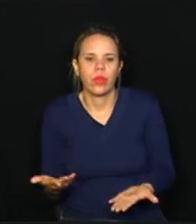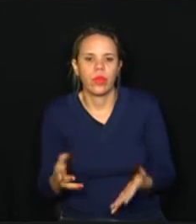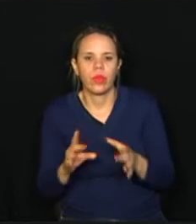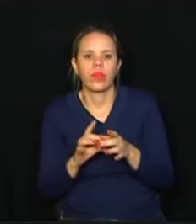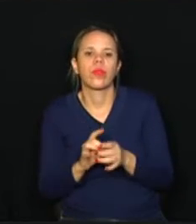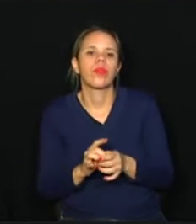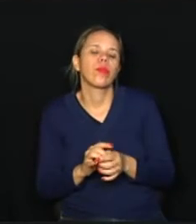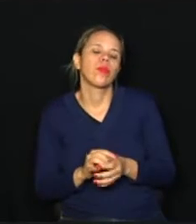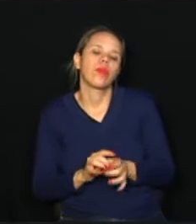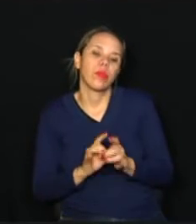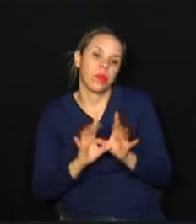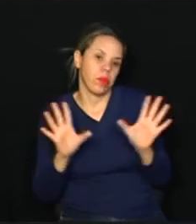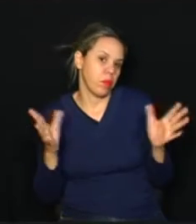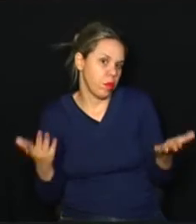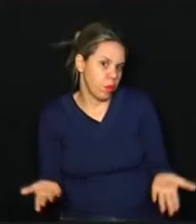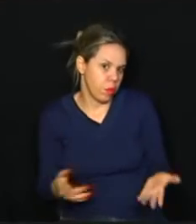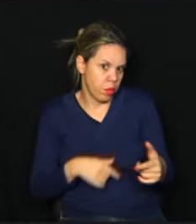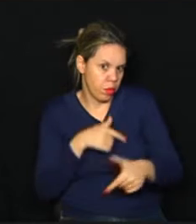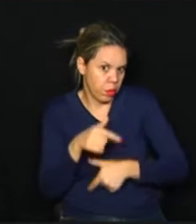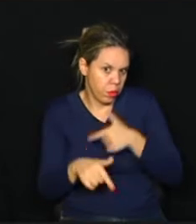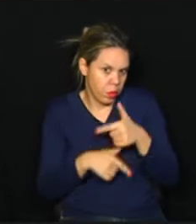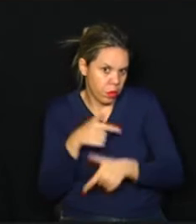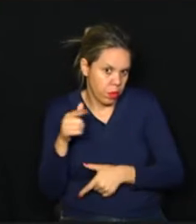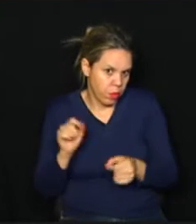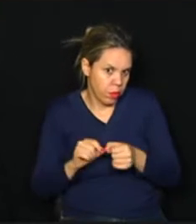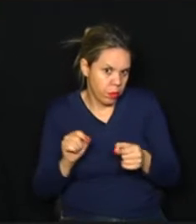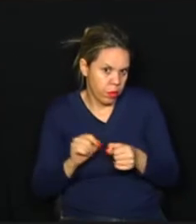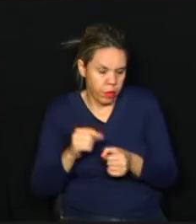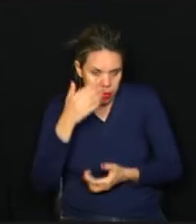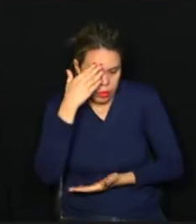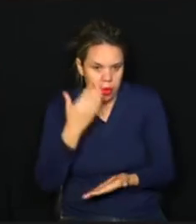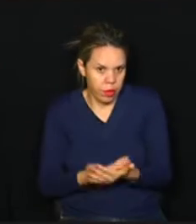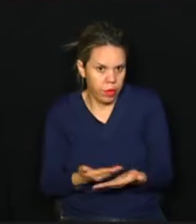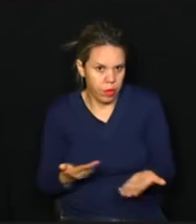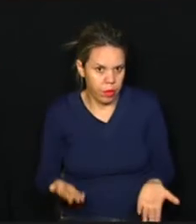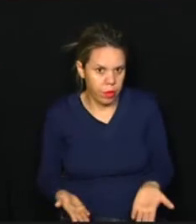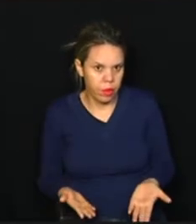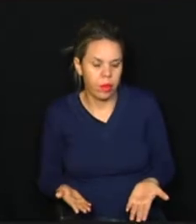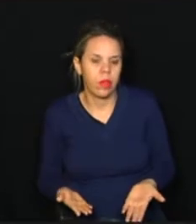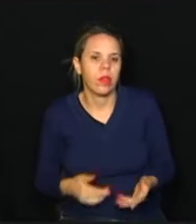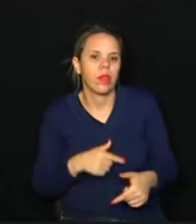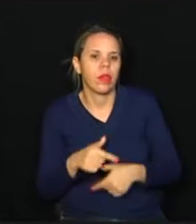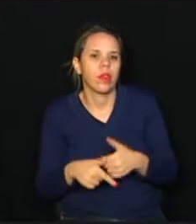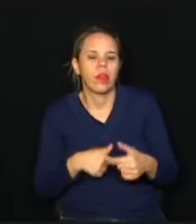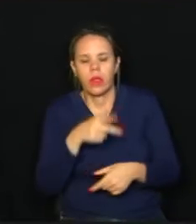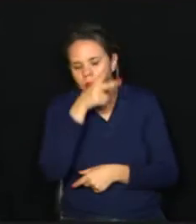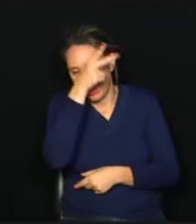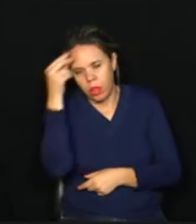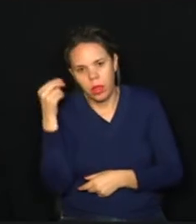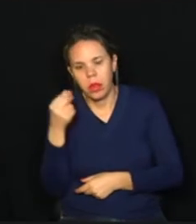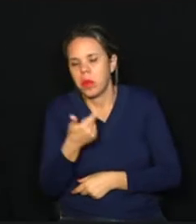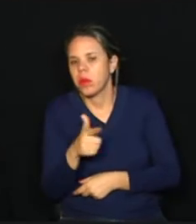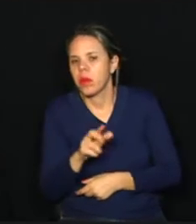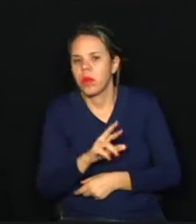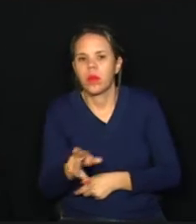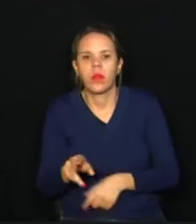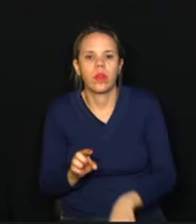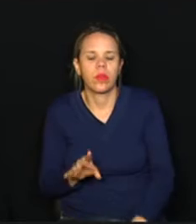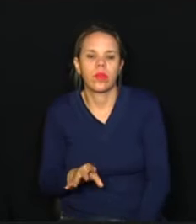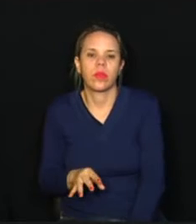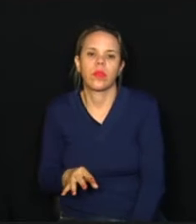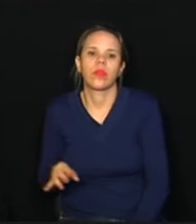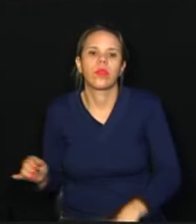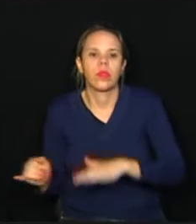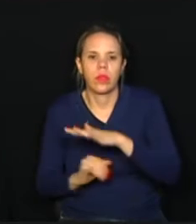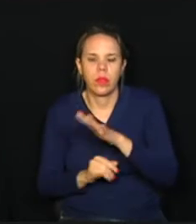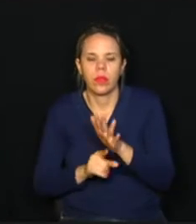neoliberal, esse trabalho de fazer acreditar que o serviço público, não só dos institutos